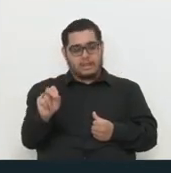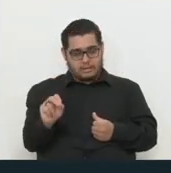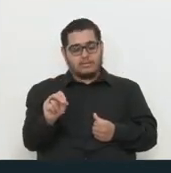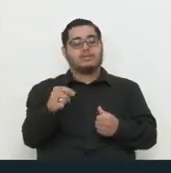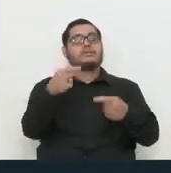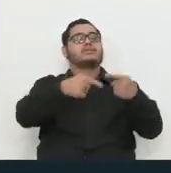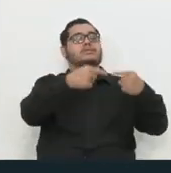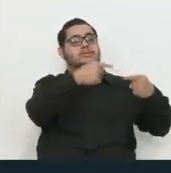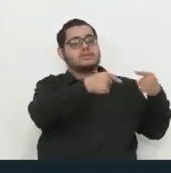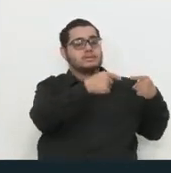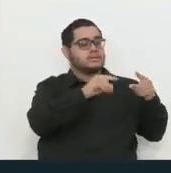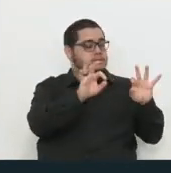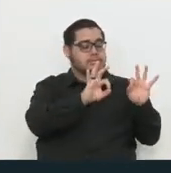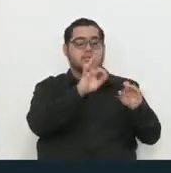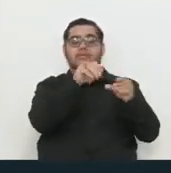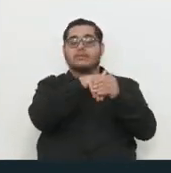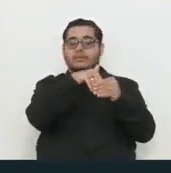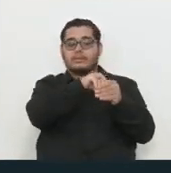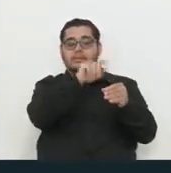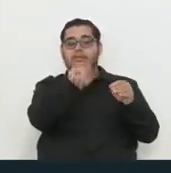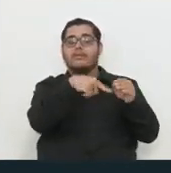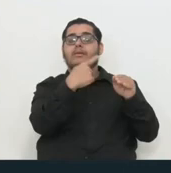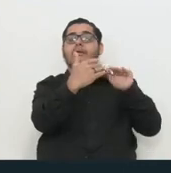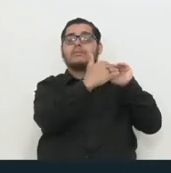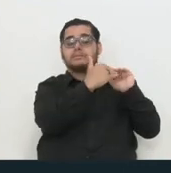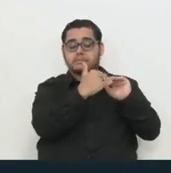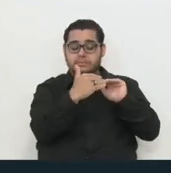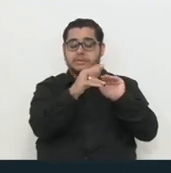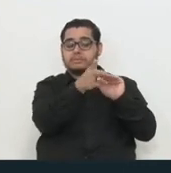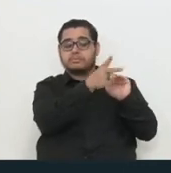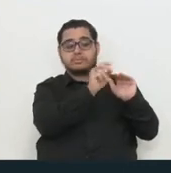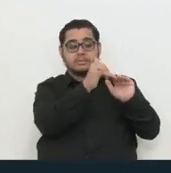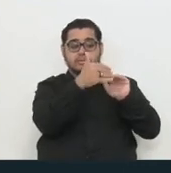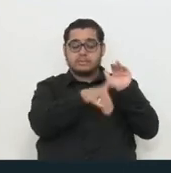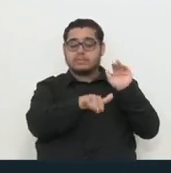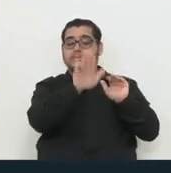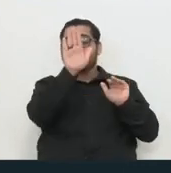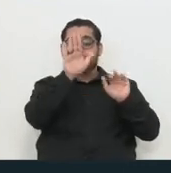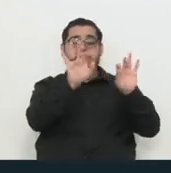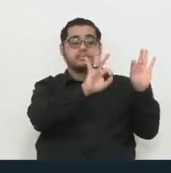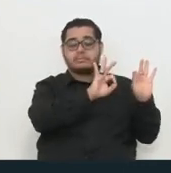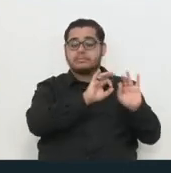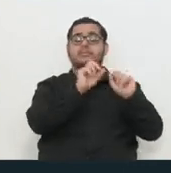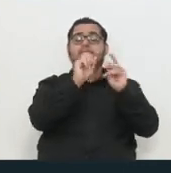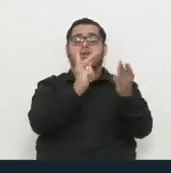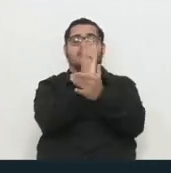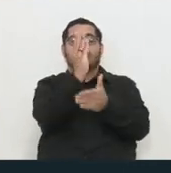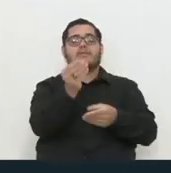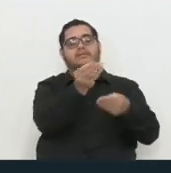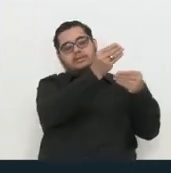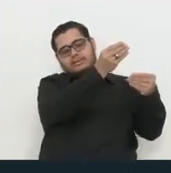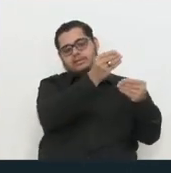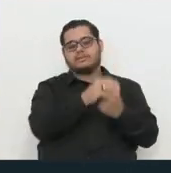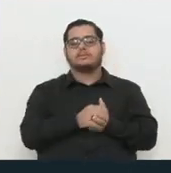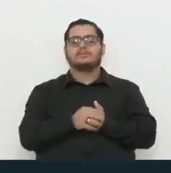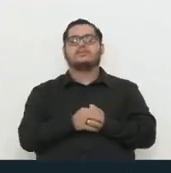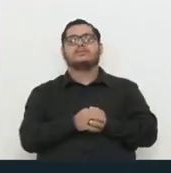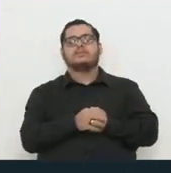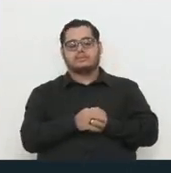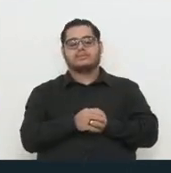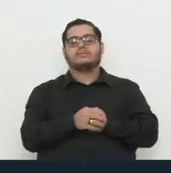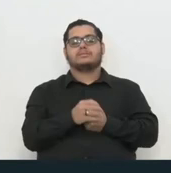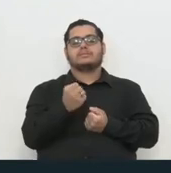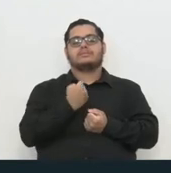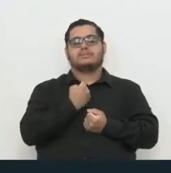encerrada a discussão e votação os vereadores cristãos contrário se manifestem encerrado a votação aprovado em caminhos e 32